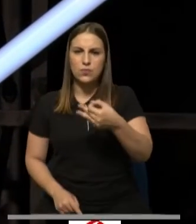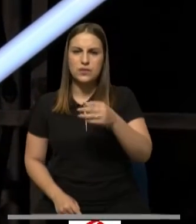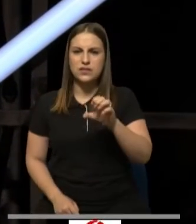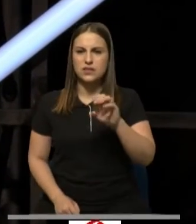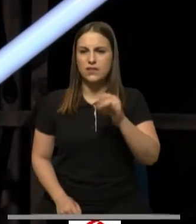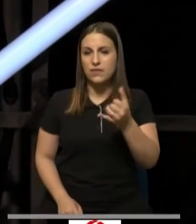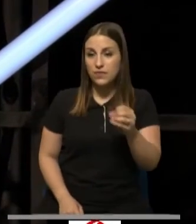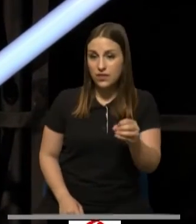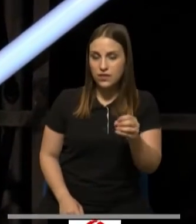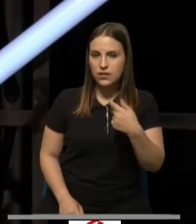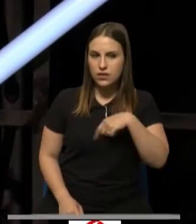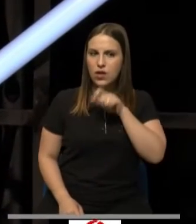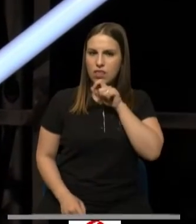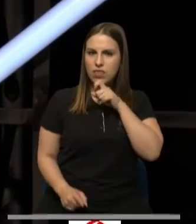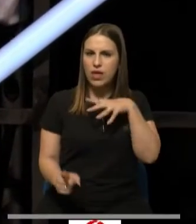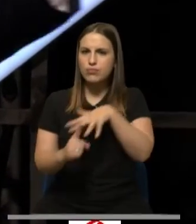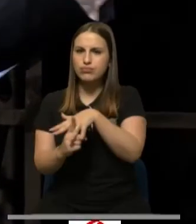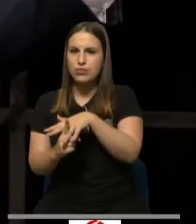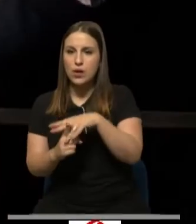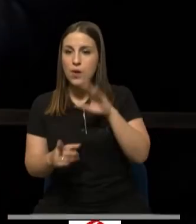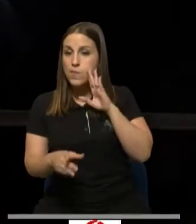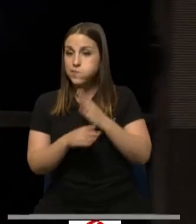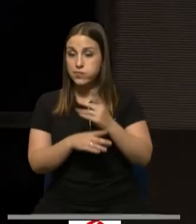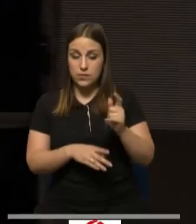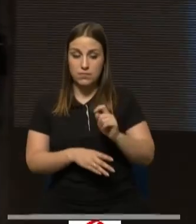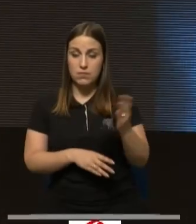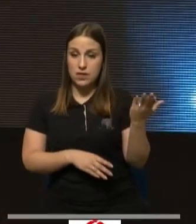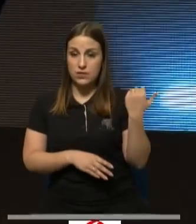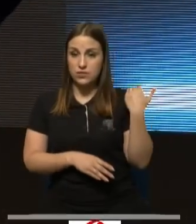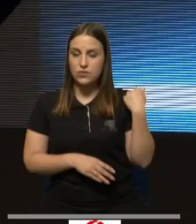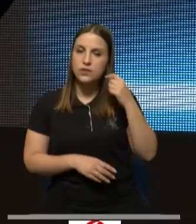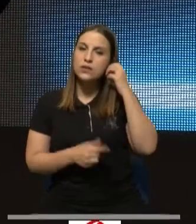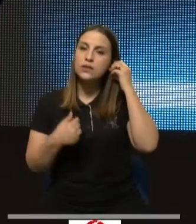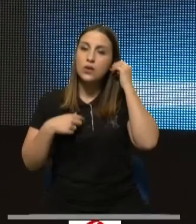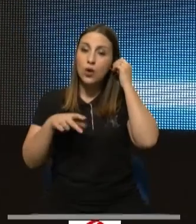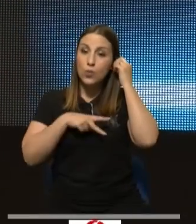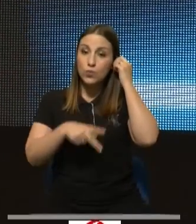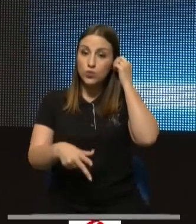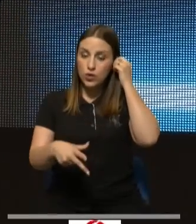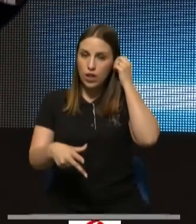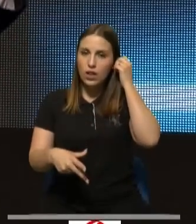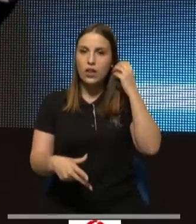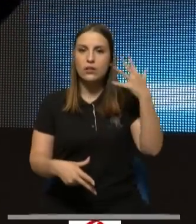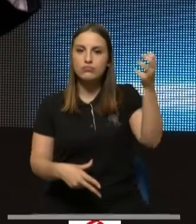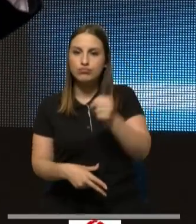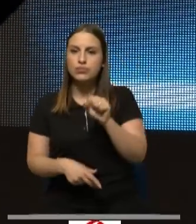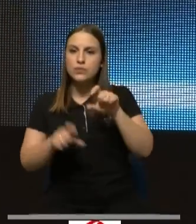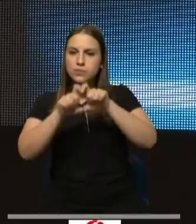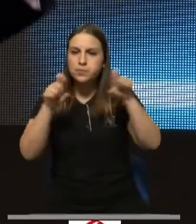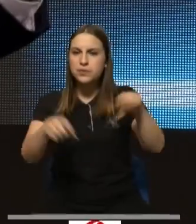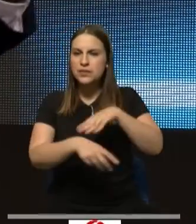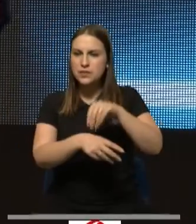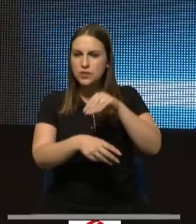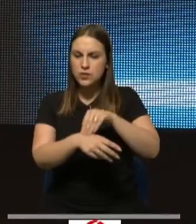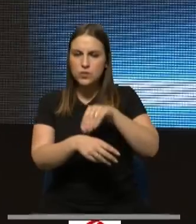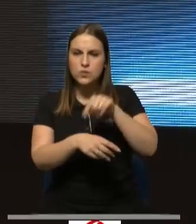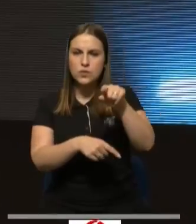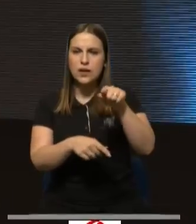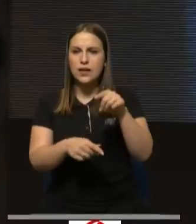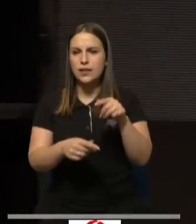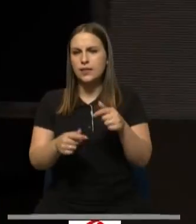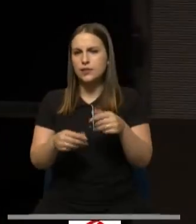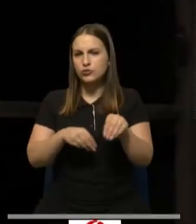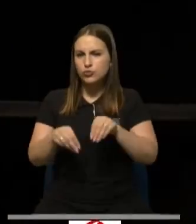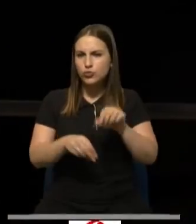de atrair. No último mês consegui trazer para Portugal uma empresa sueca de gaming, a Evolution, que